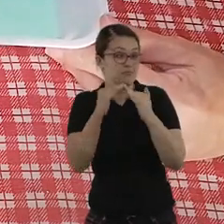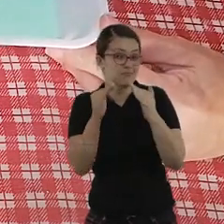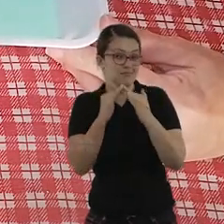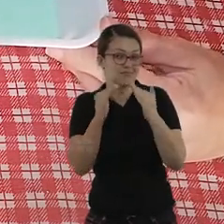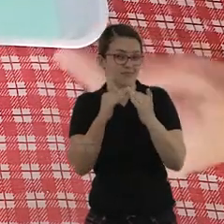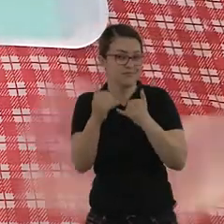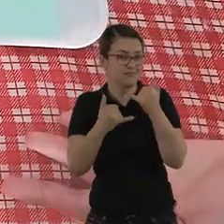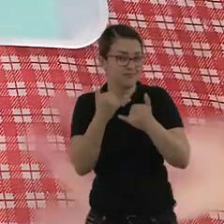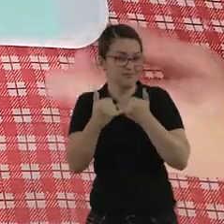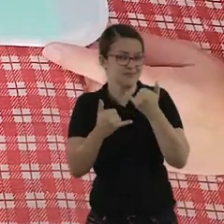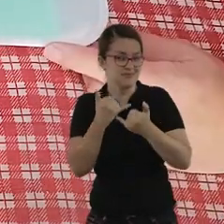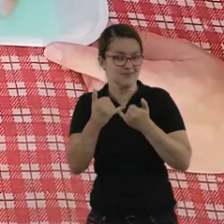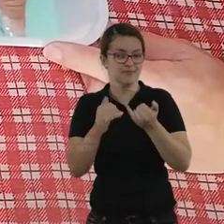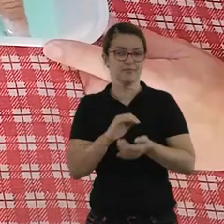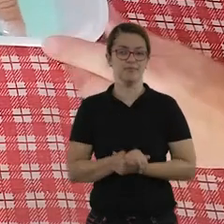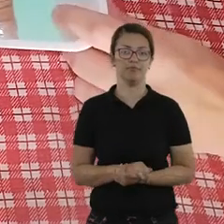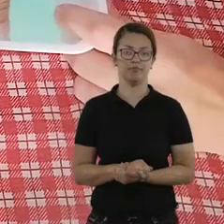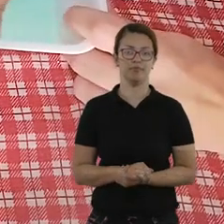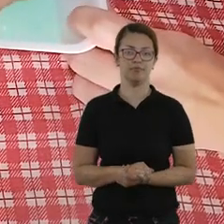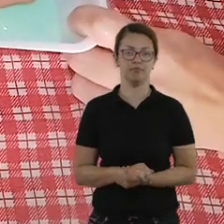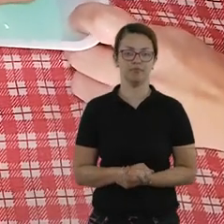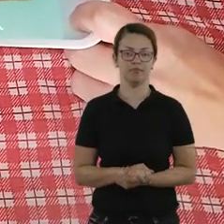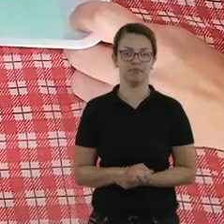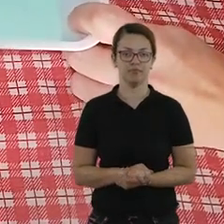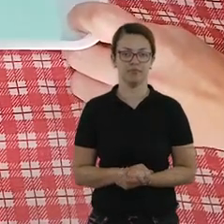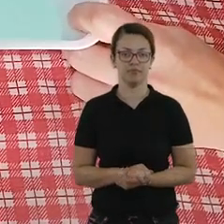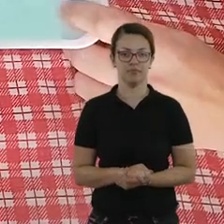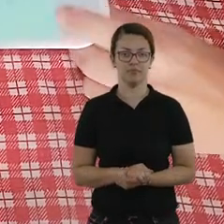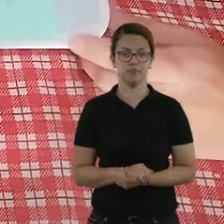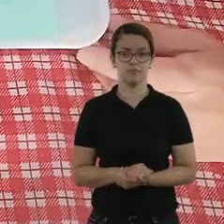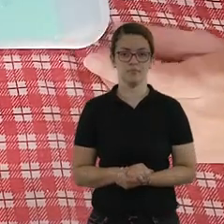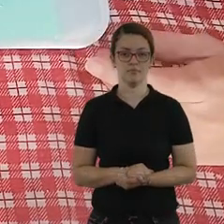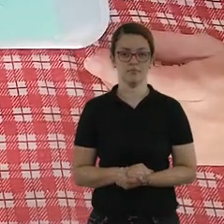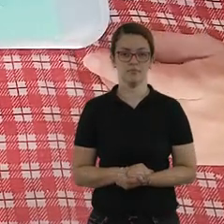Então façam em casa e aproveitem bastante.